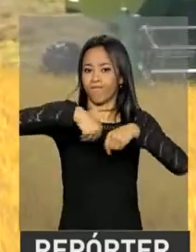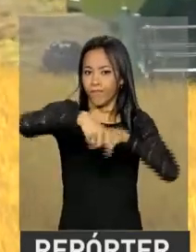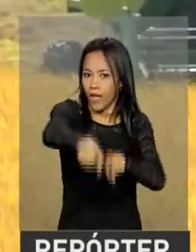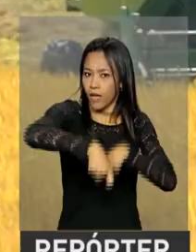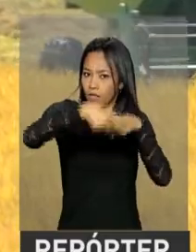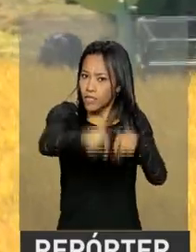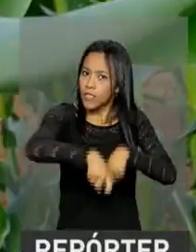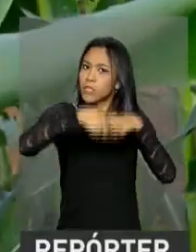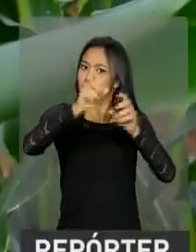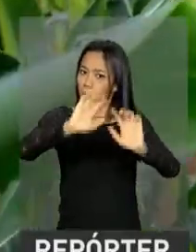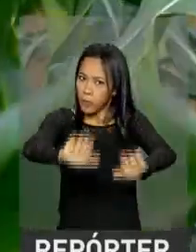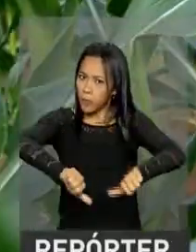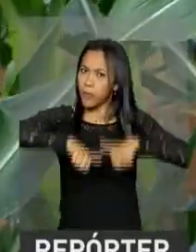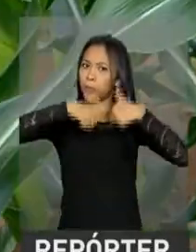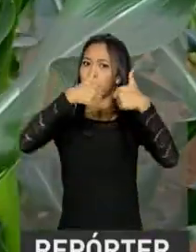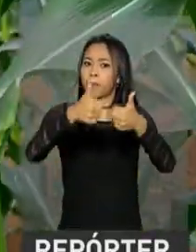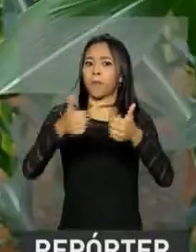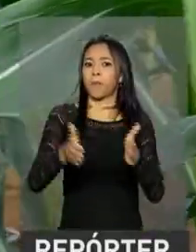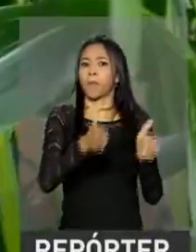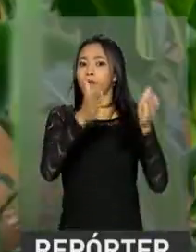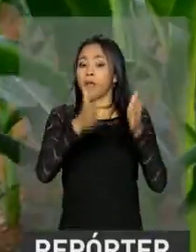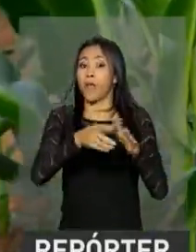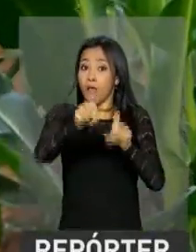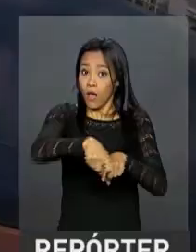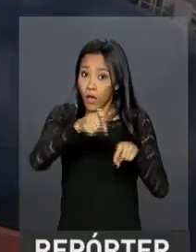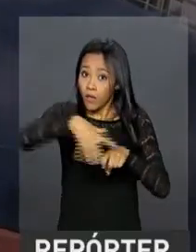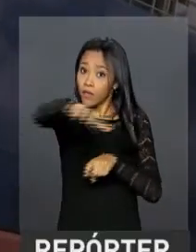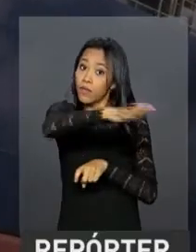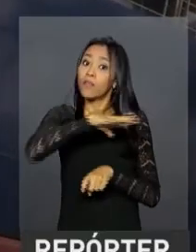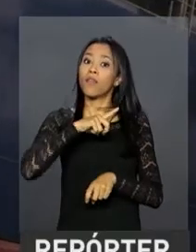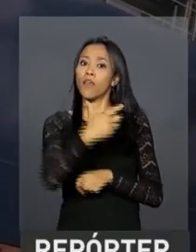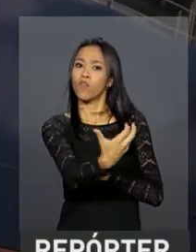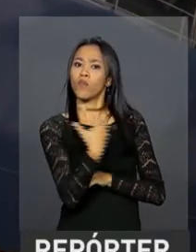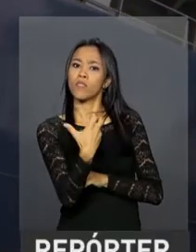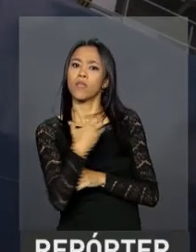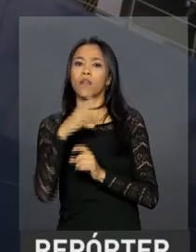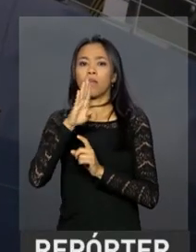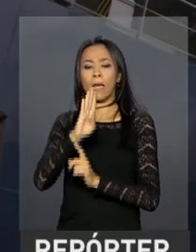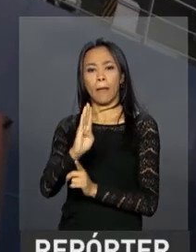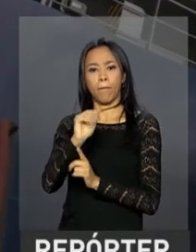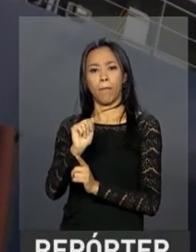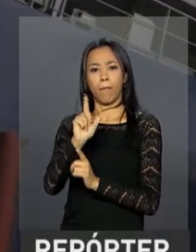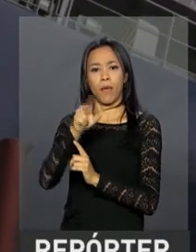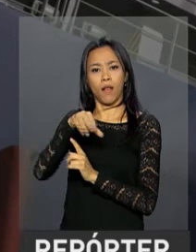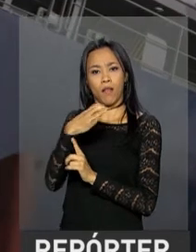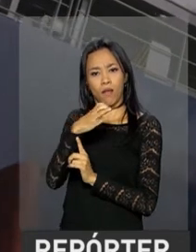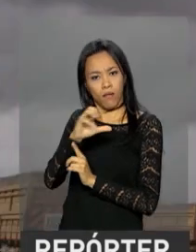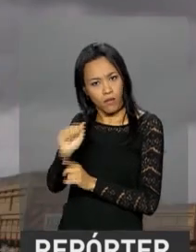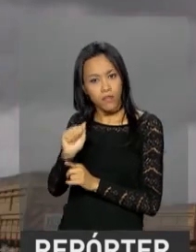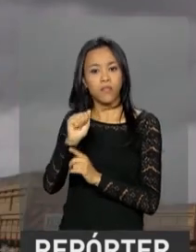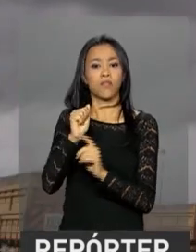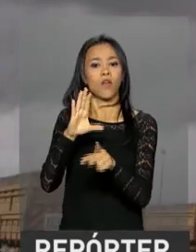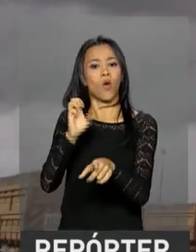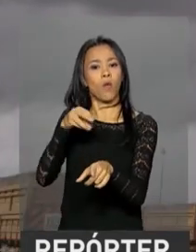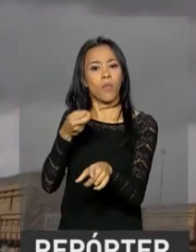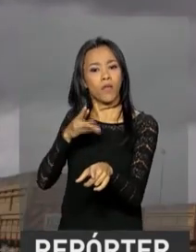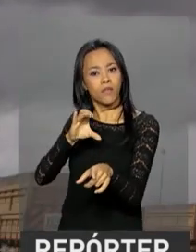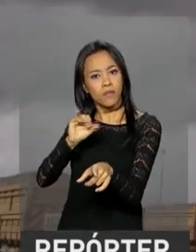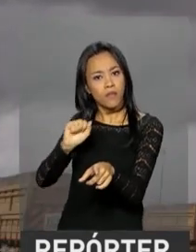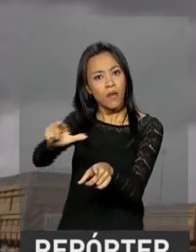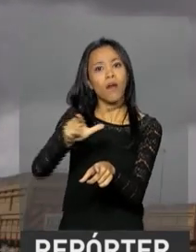retomada econômica o campo tem influenciado inclusive a balança comercial com vendas externas recordes